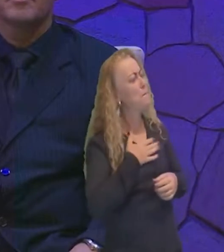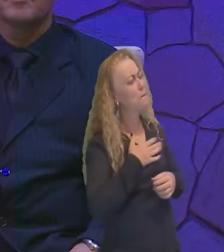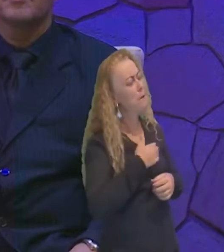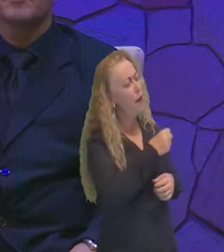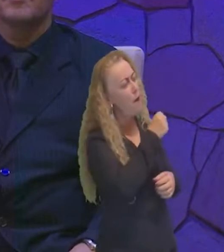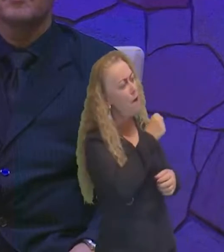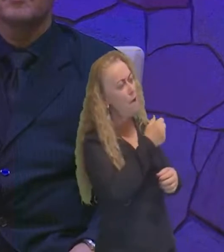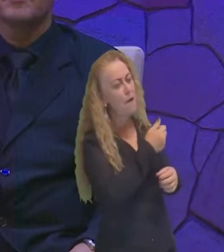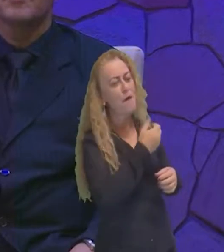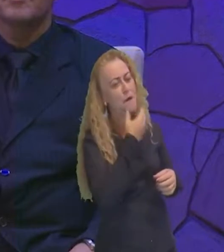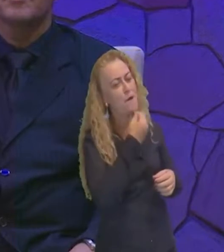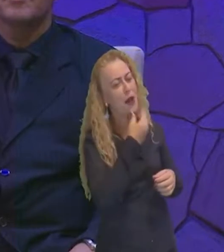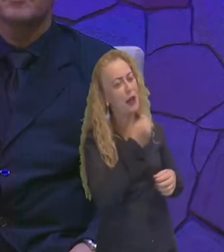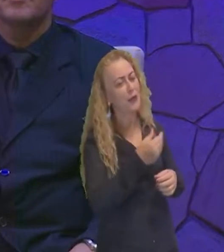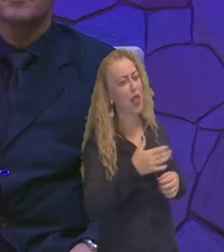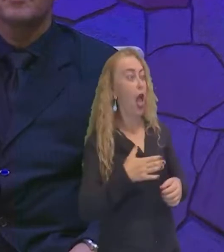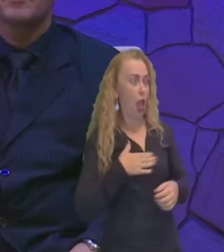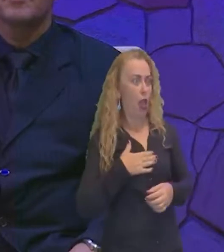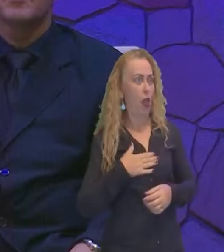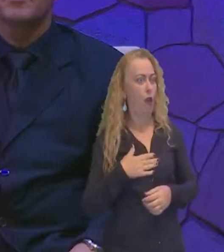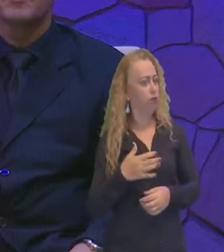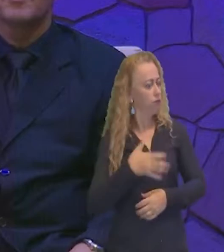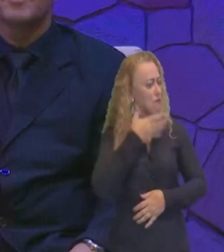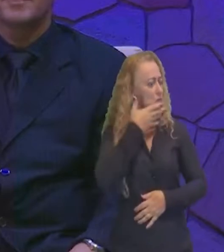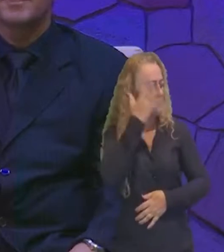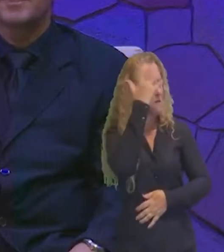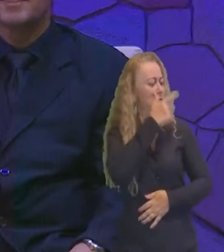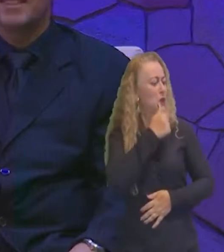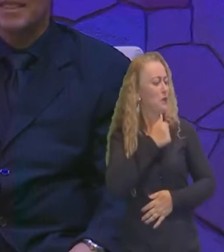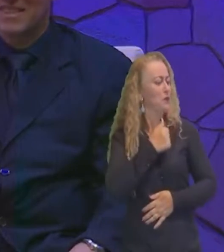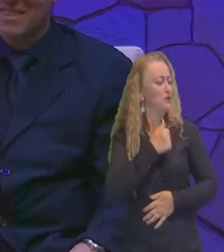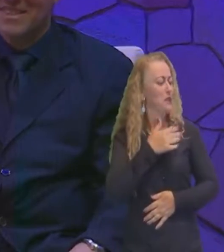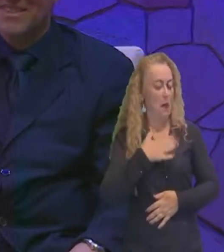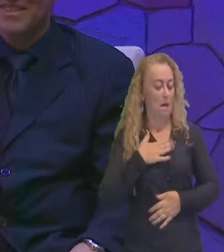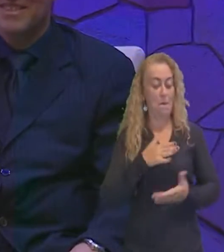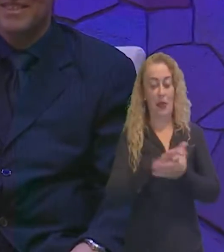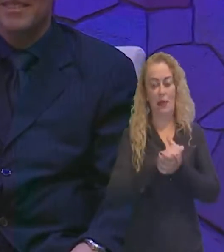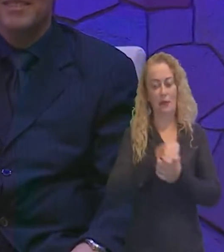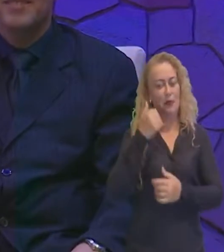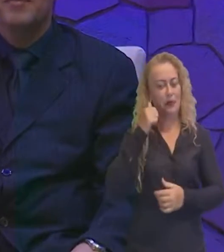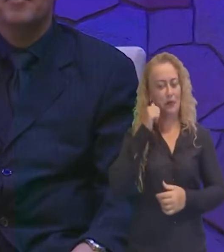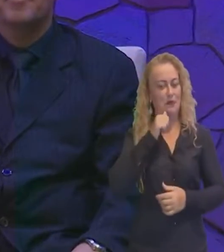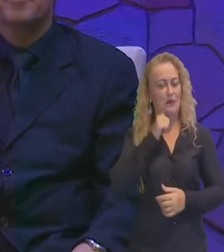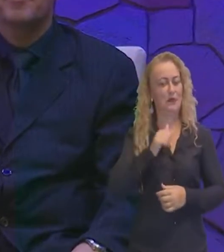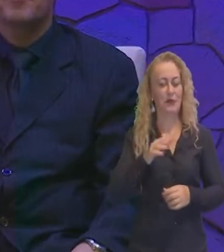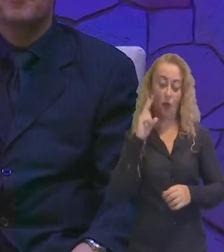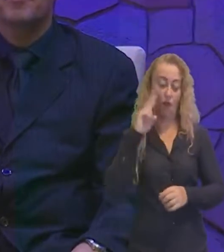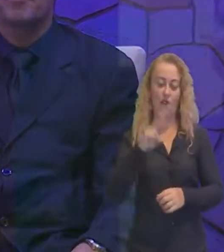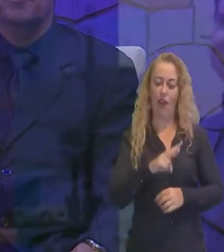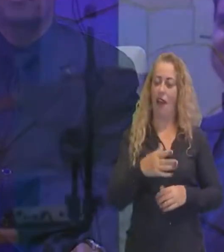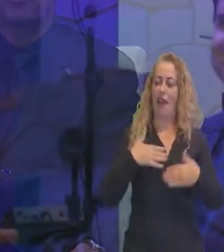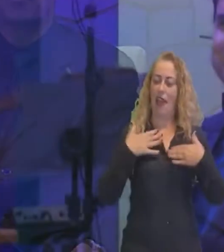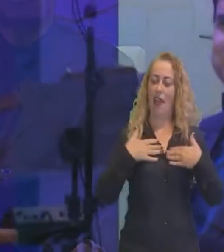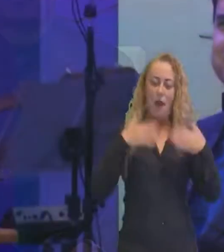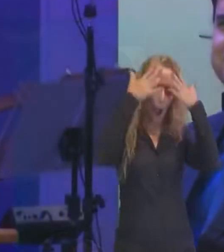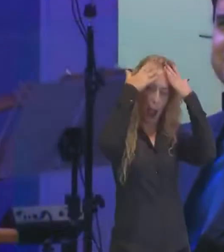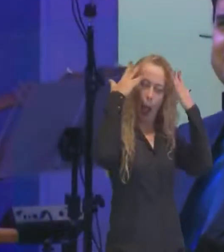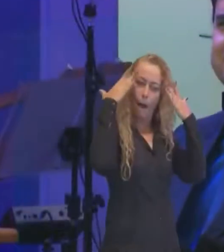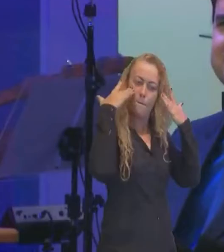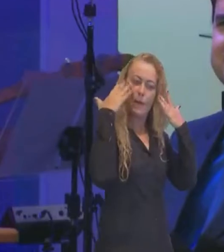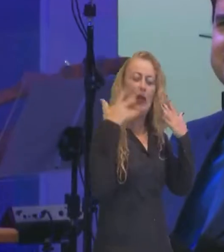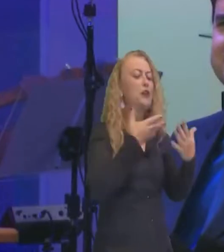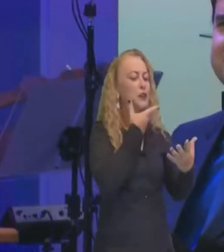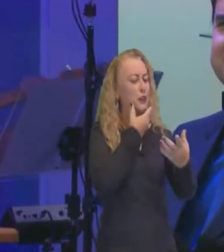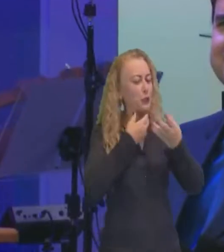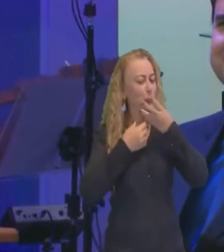já fui assim um tipão, por isso ela gostou de mim, por isso ela não quis me largar. Eu tinha cabelo, eu tinha uma